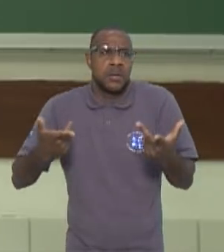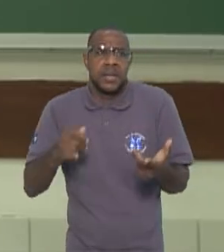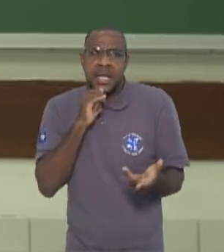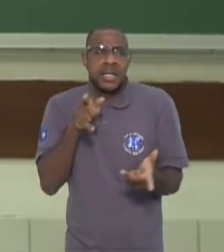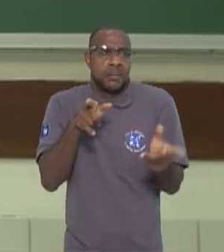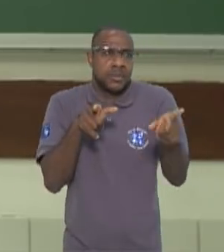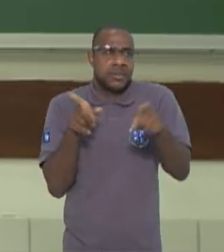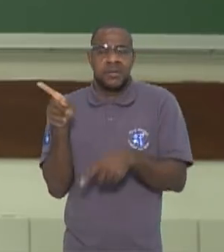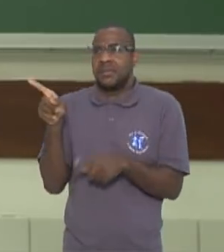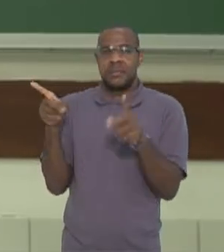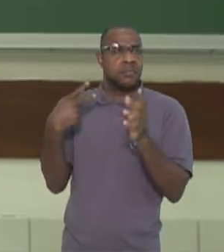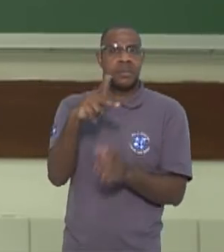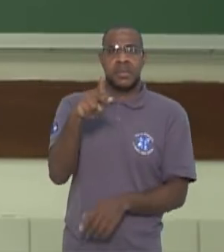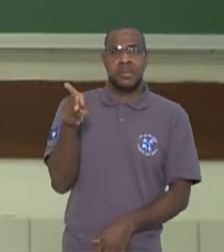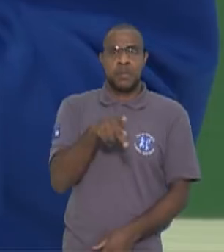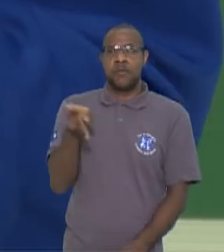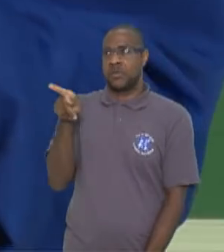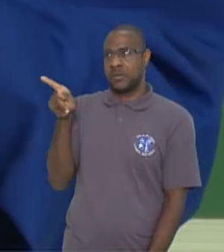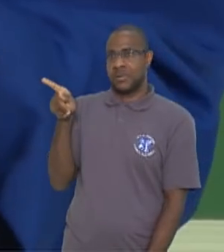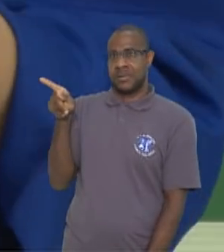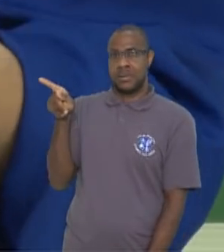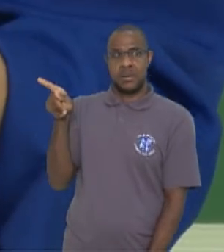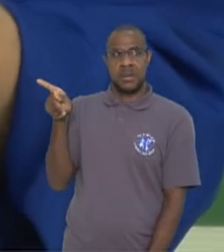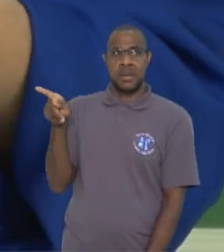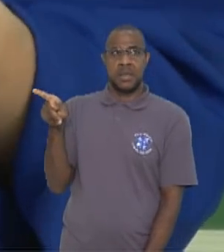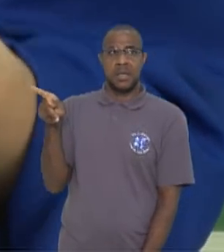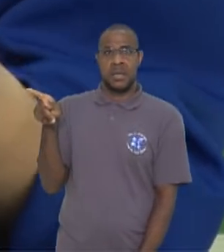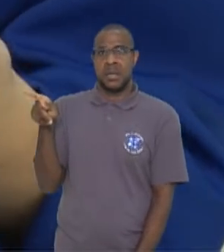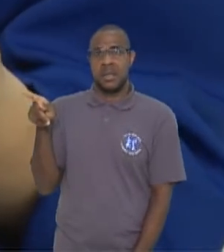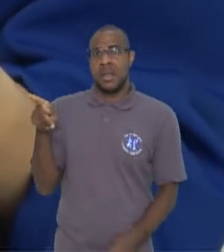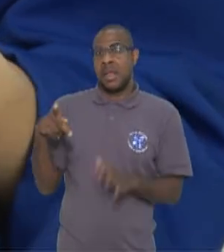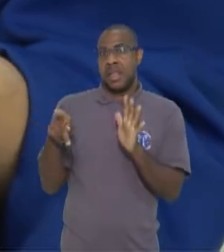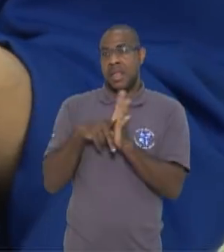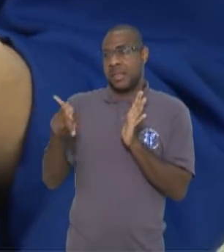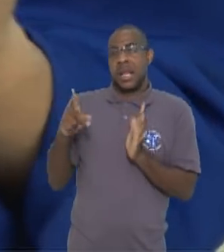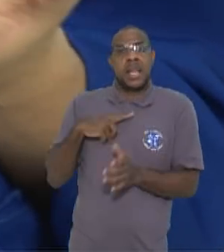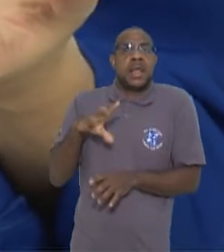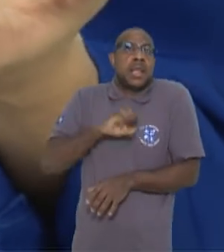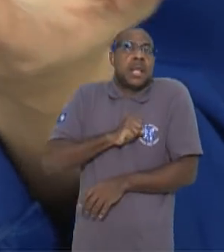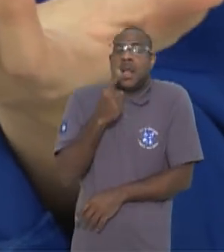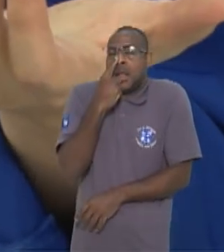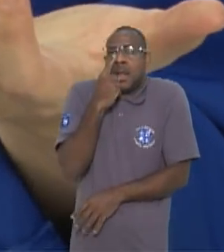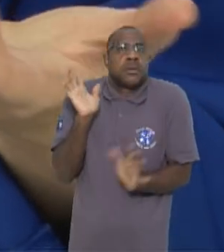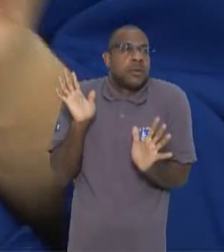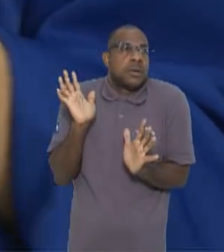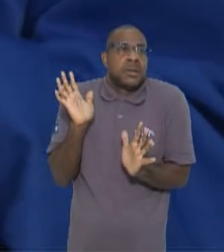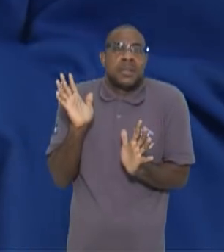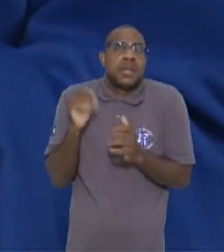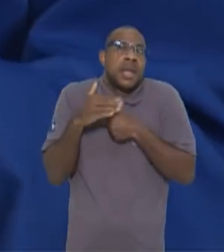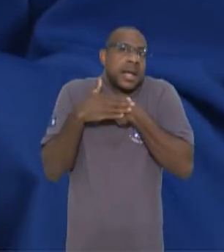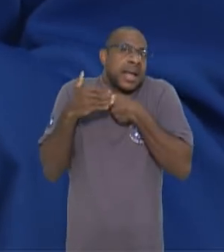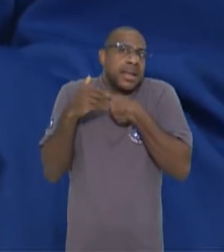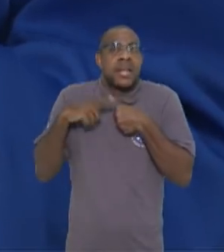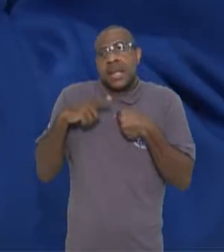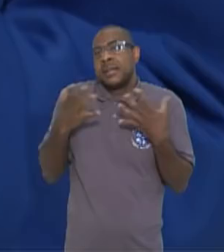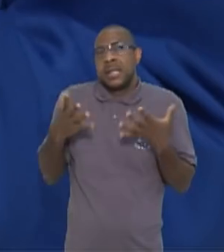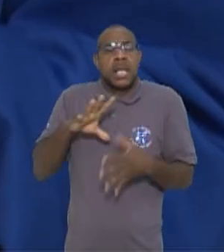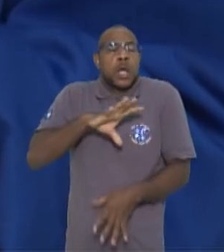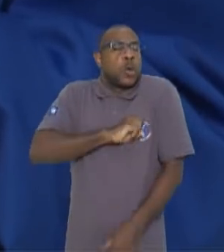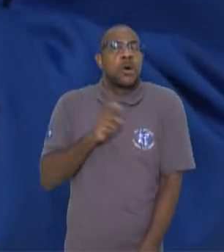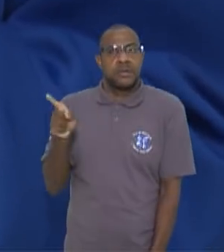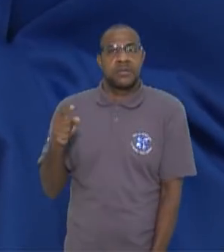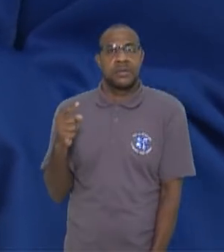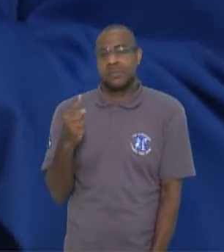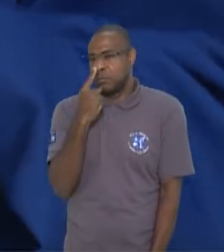mas eu trouxe para exemplificar. Então, por exemplo, é um objeto afetivo para mim. Por quê? Bom, minha mãe fez para mim essa lhama,